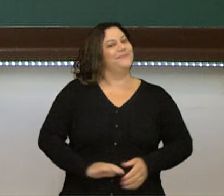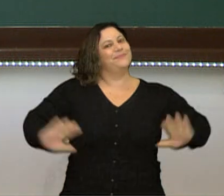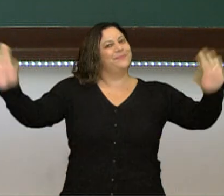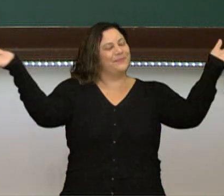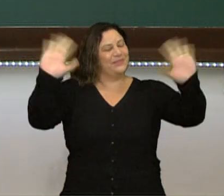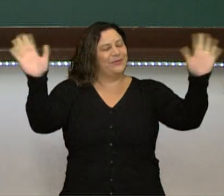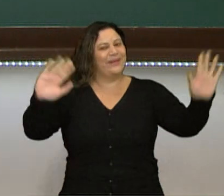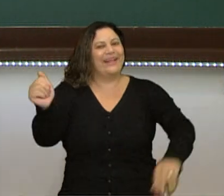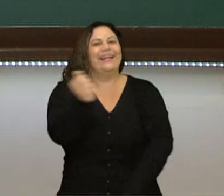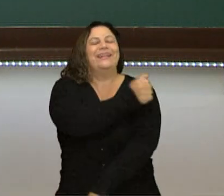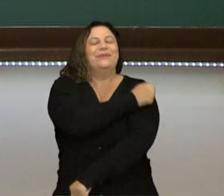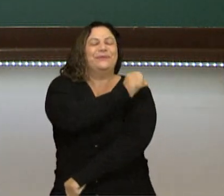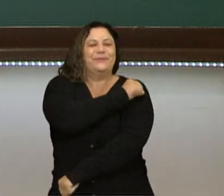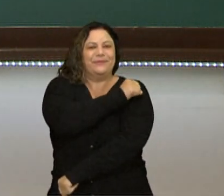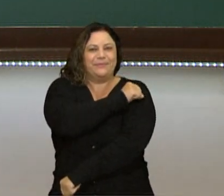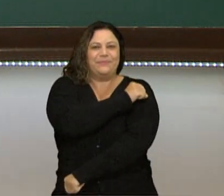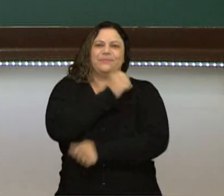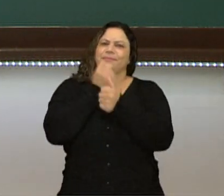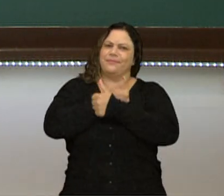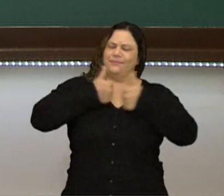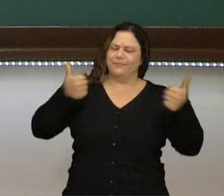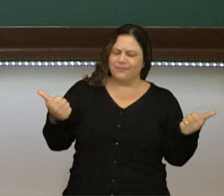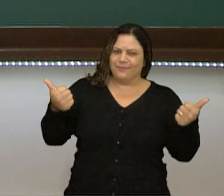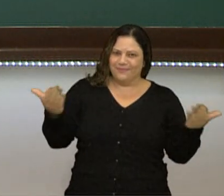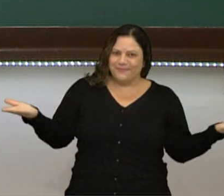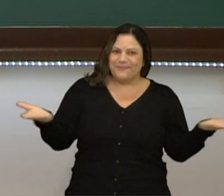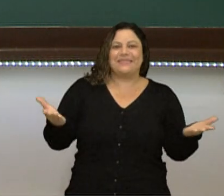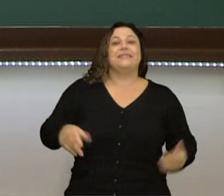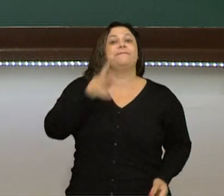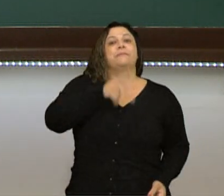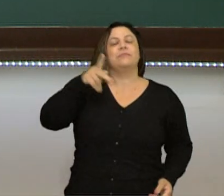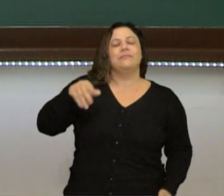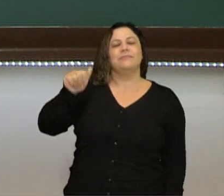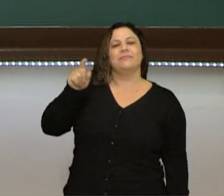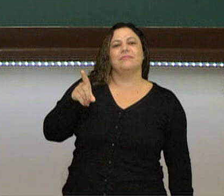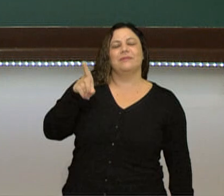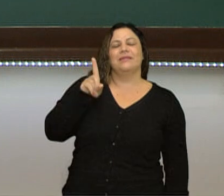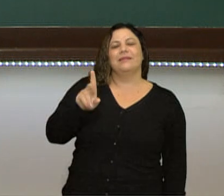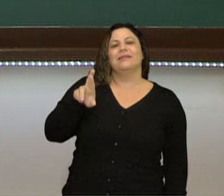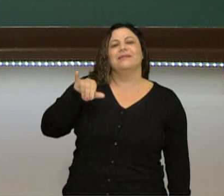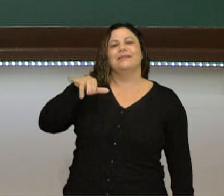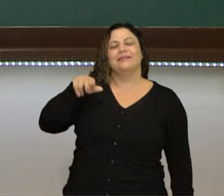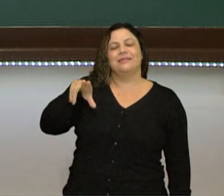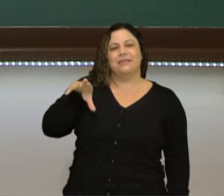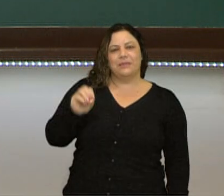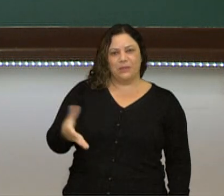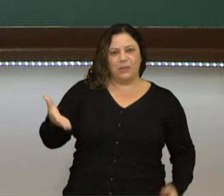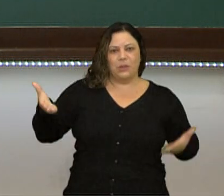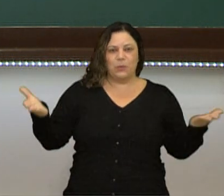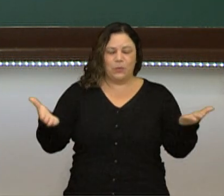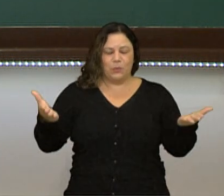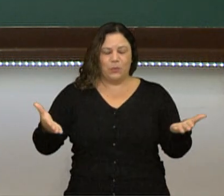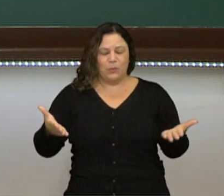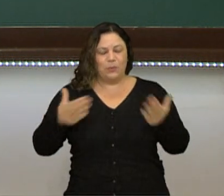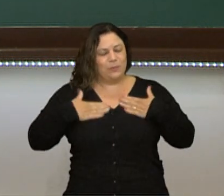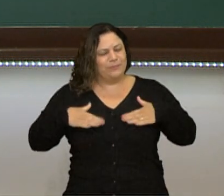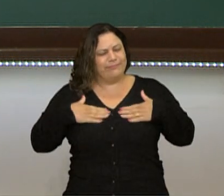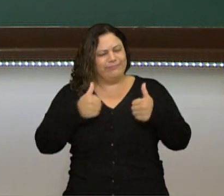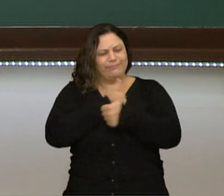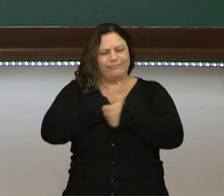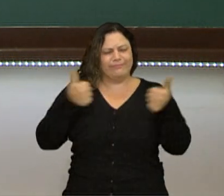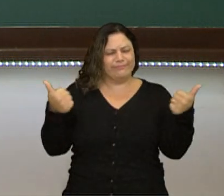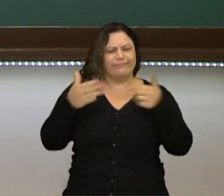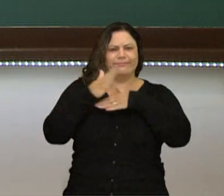Olá, estudantes do 8º ano, tudo bem com vocês? Professor Adriano na área! Tranquilinho com vocês, meus queridos